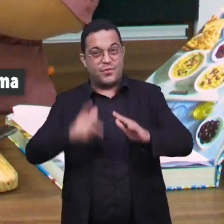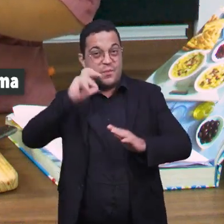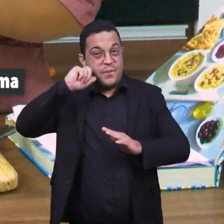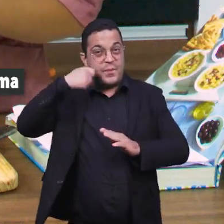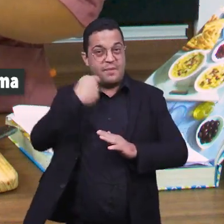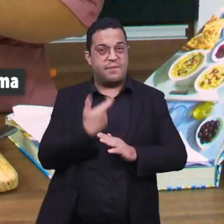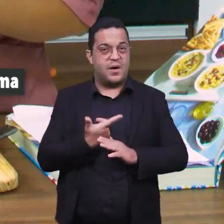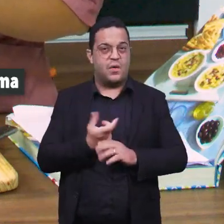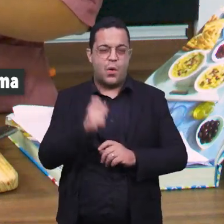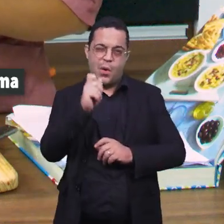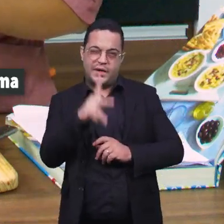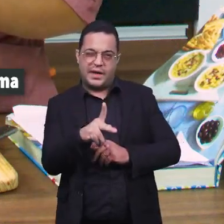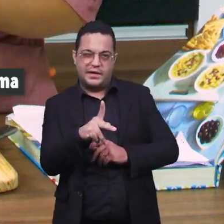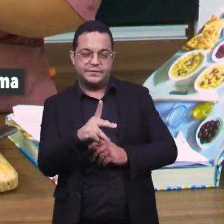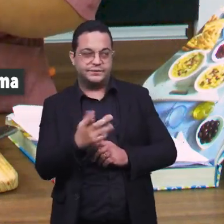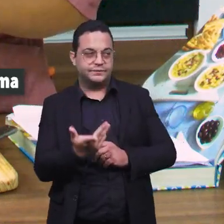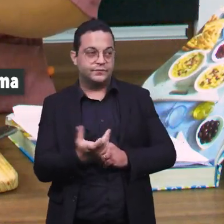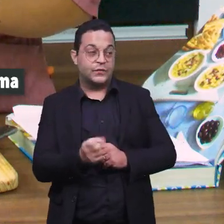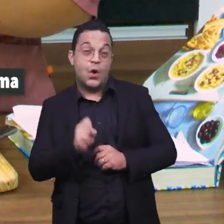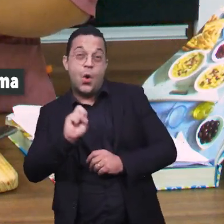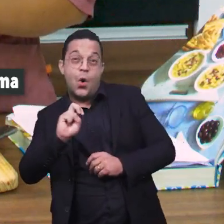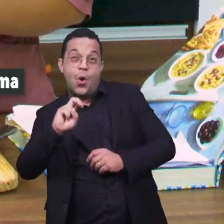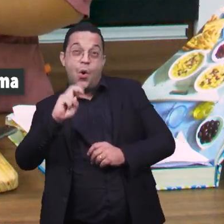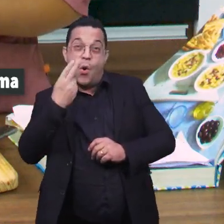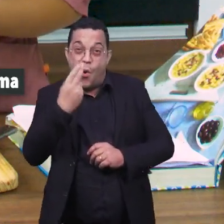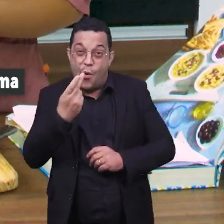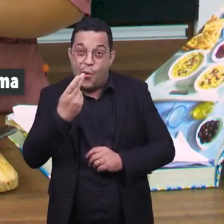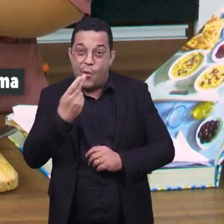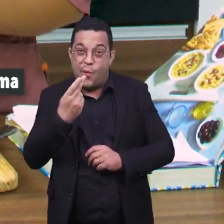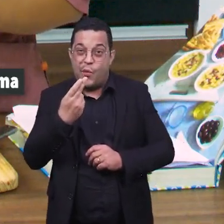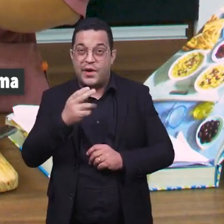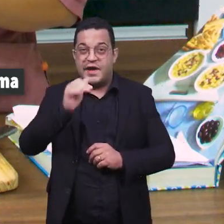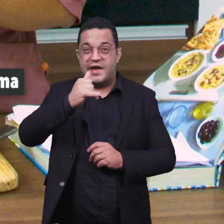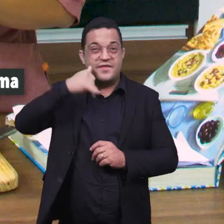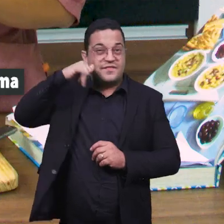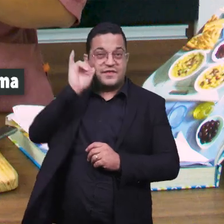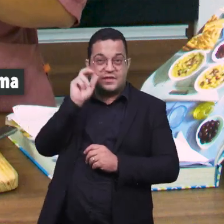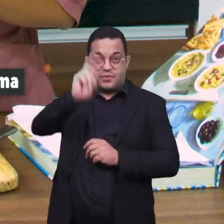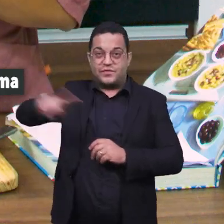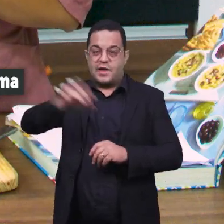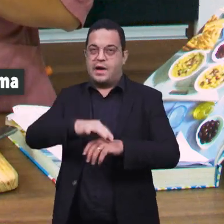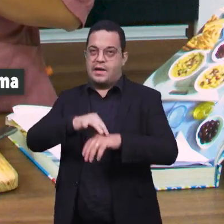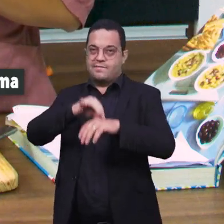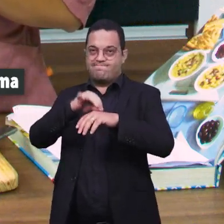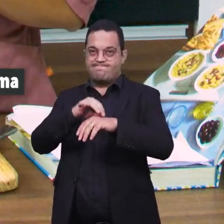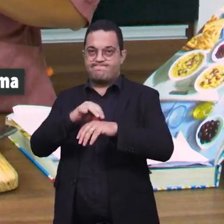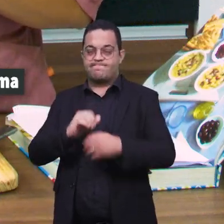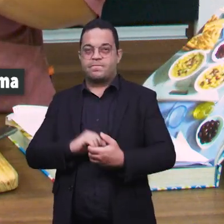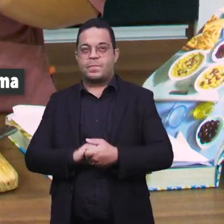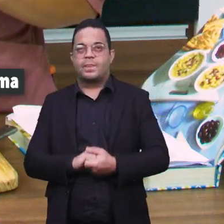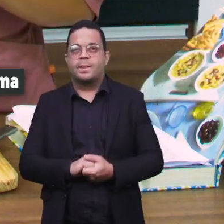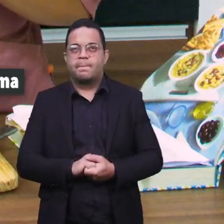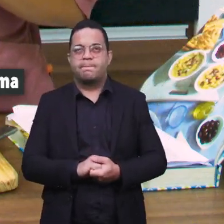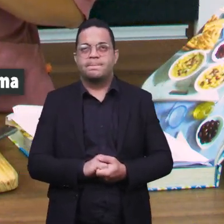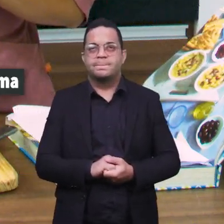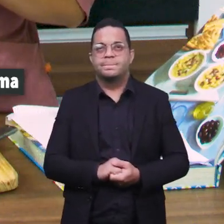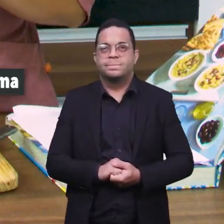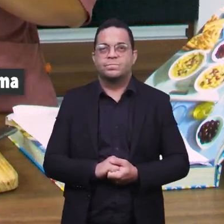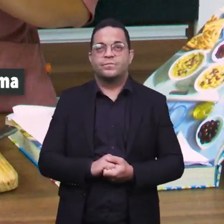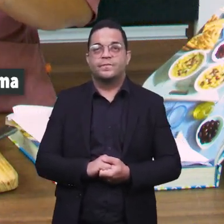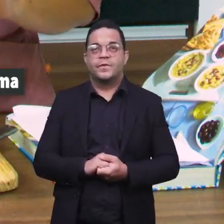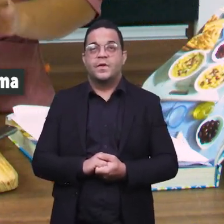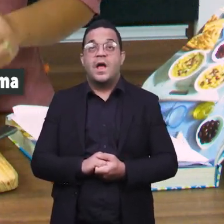ser uma ótima funcionalidade. Ou bife quando já está no prato. Essa daqui, ó, Ana, é que ela pode